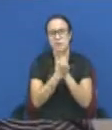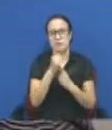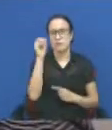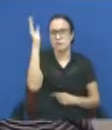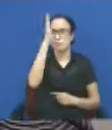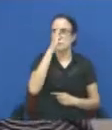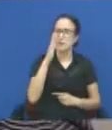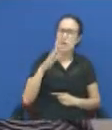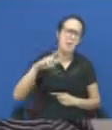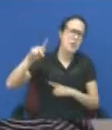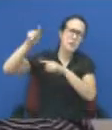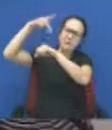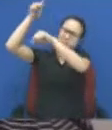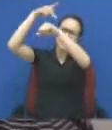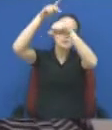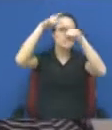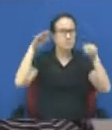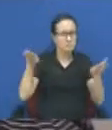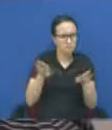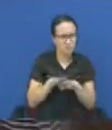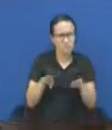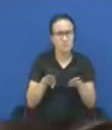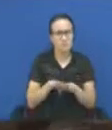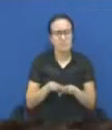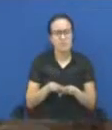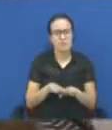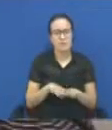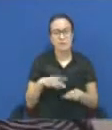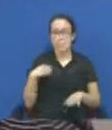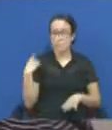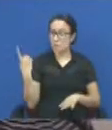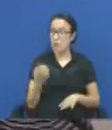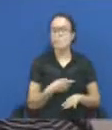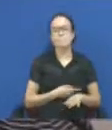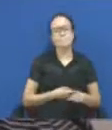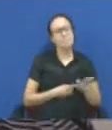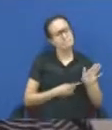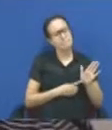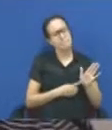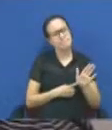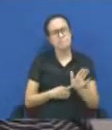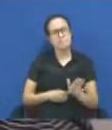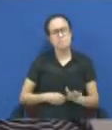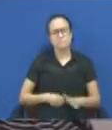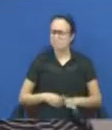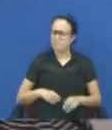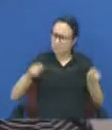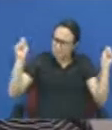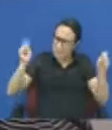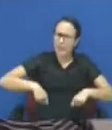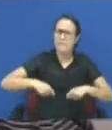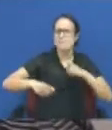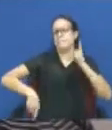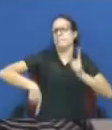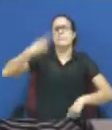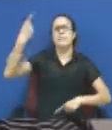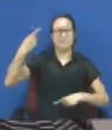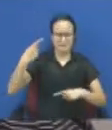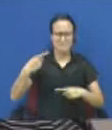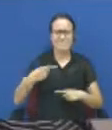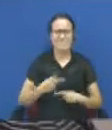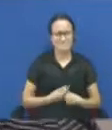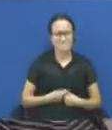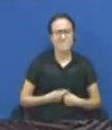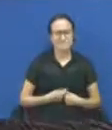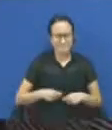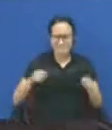países, inclusive, que nós temos jeito, nós, quanto gente, temos jeito de fazer para